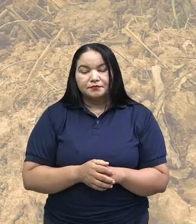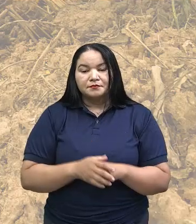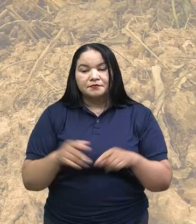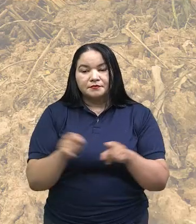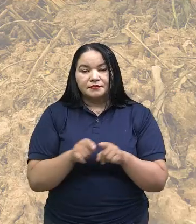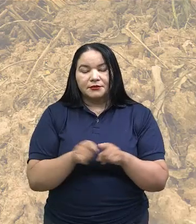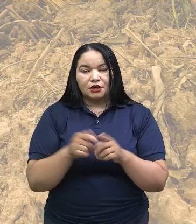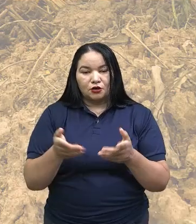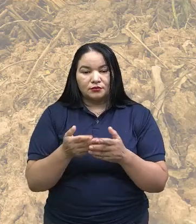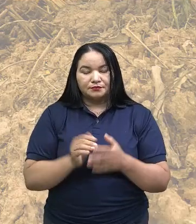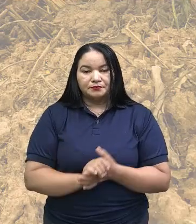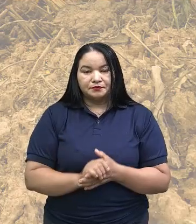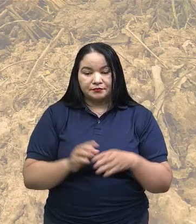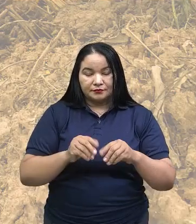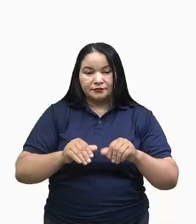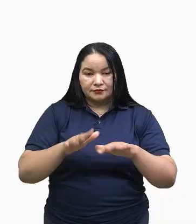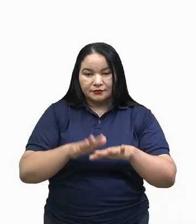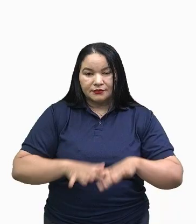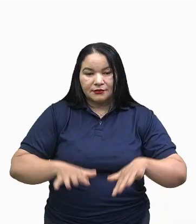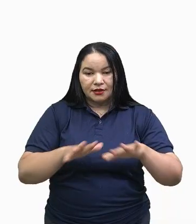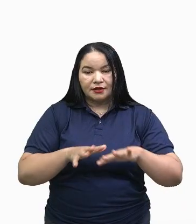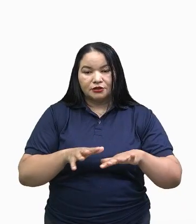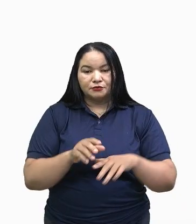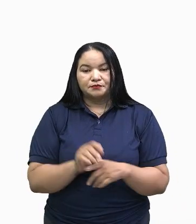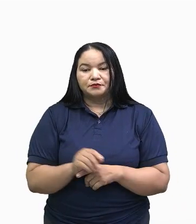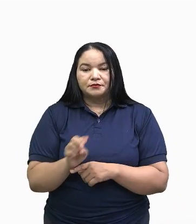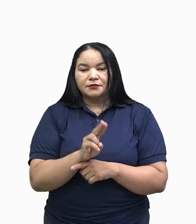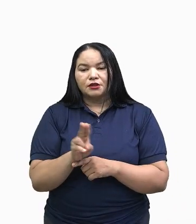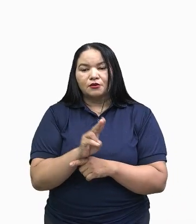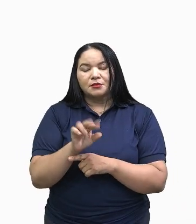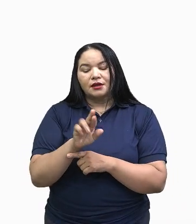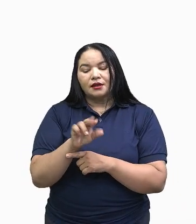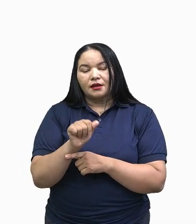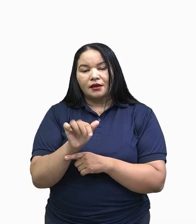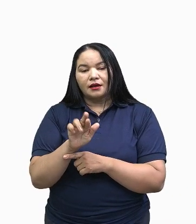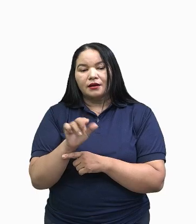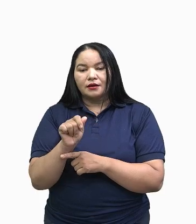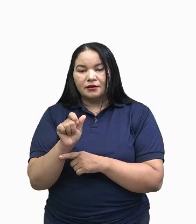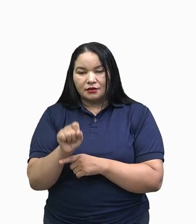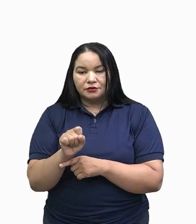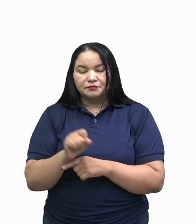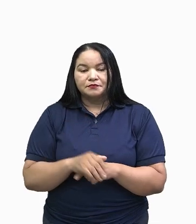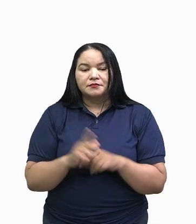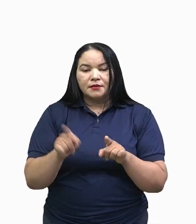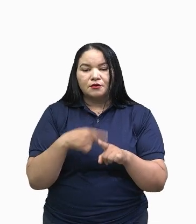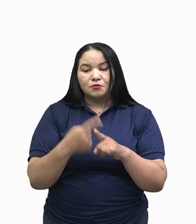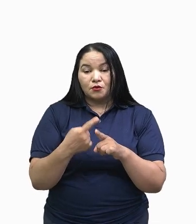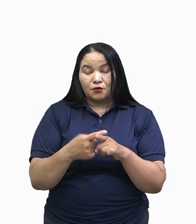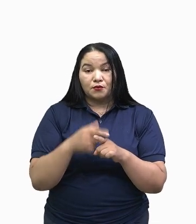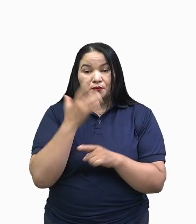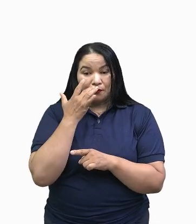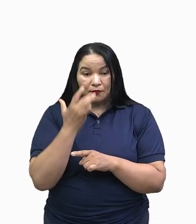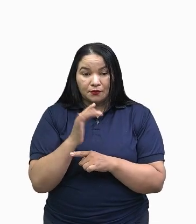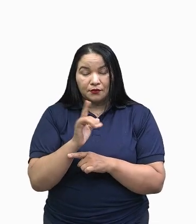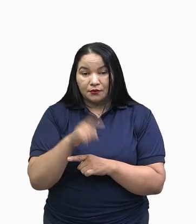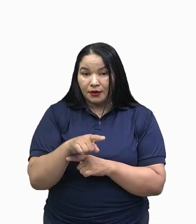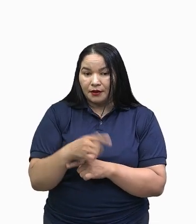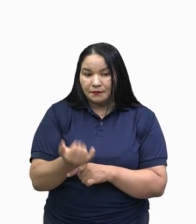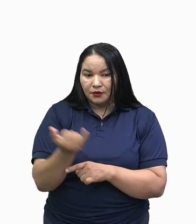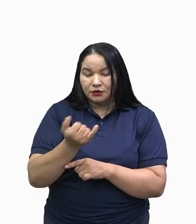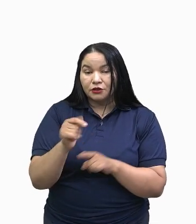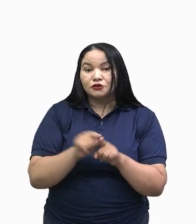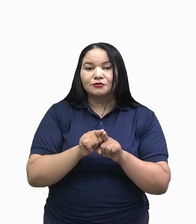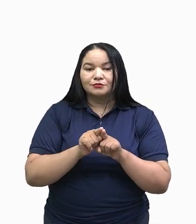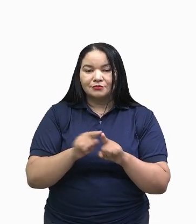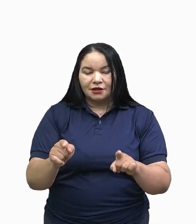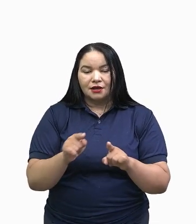as terras raras, né, como o professor havia comentado. O ouro é um muito importante no nosso país, mas